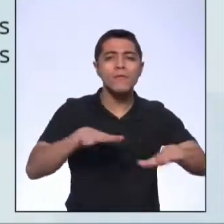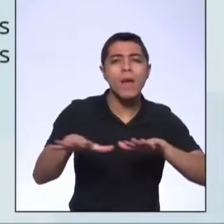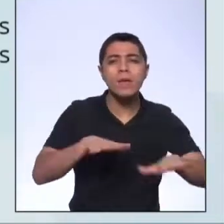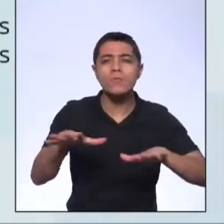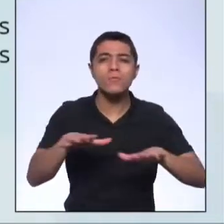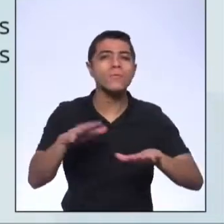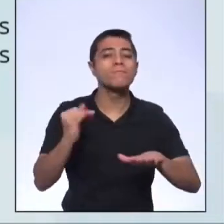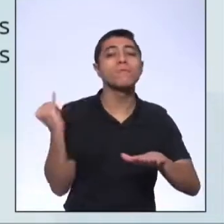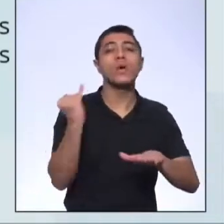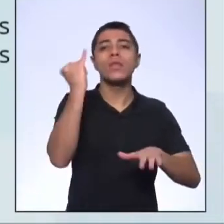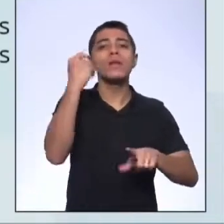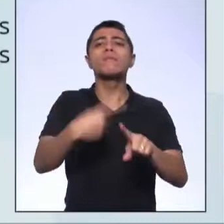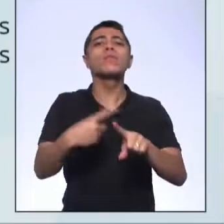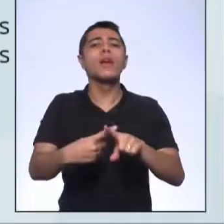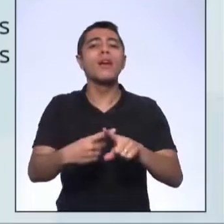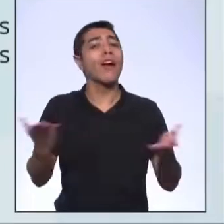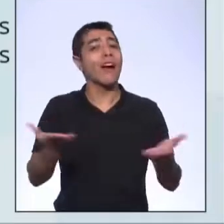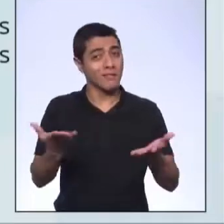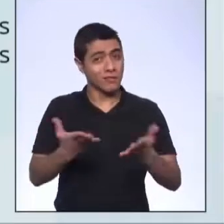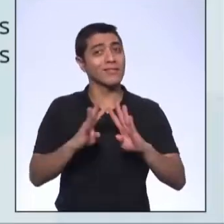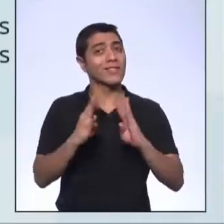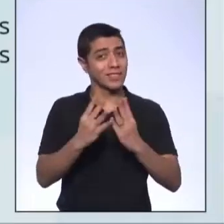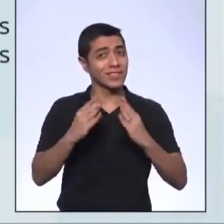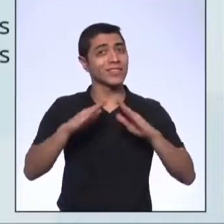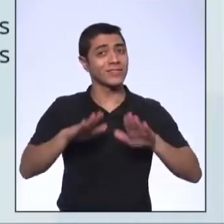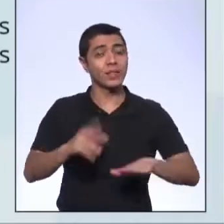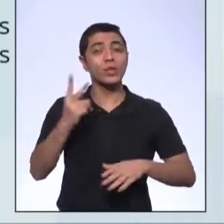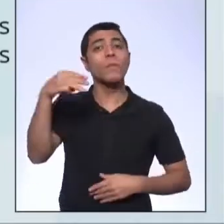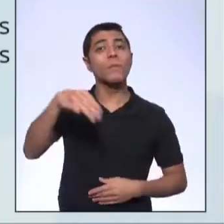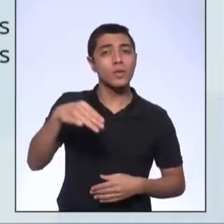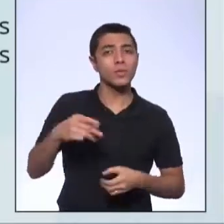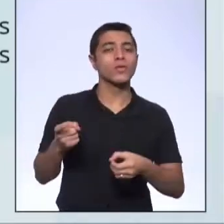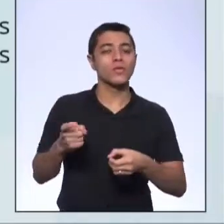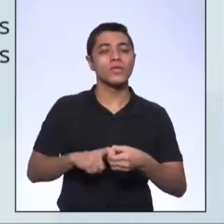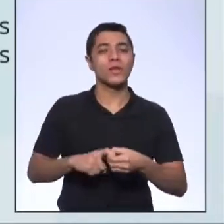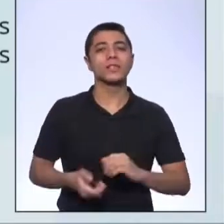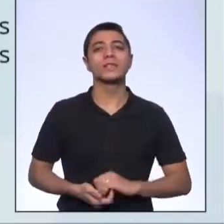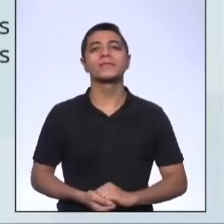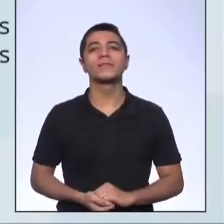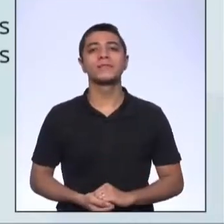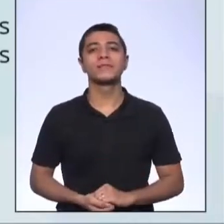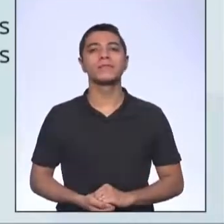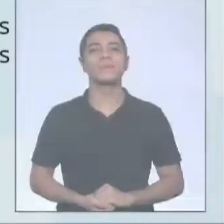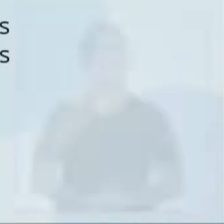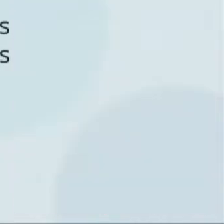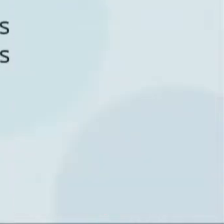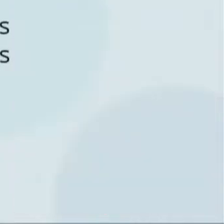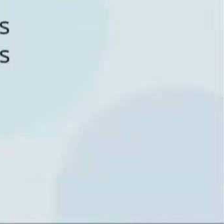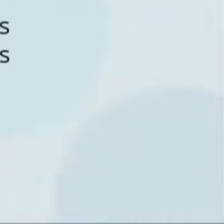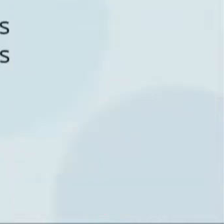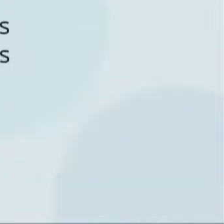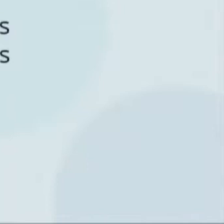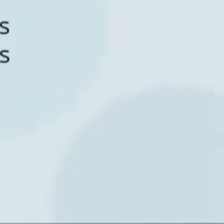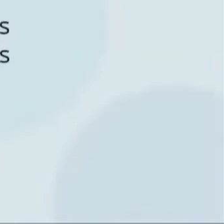pensem aí vocês dois minutinhos a gente já volta E aí